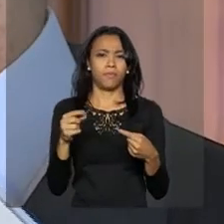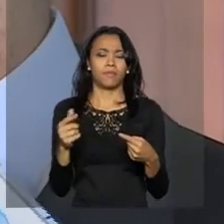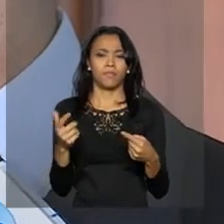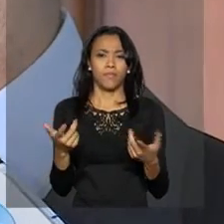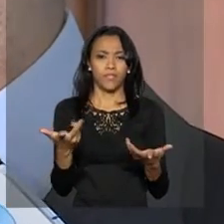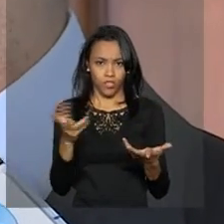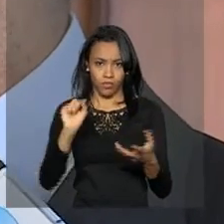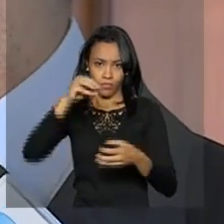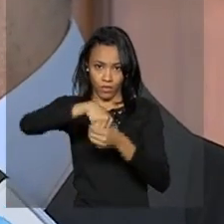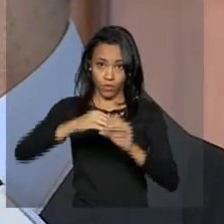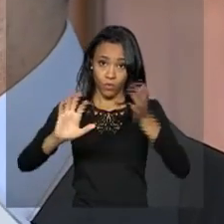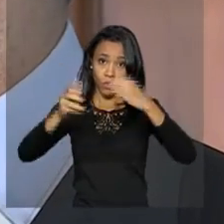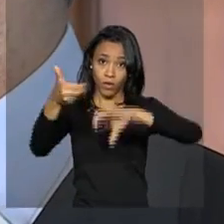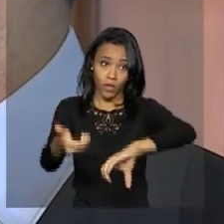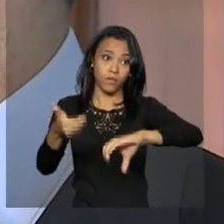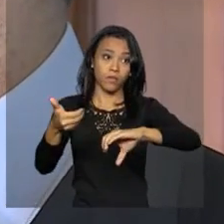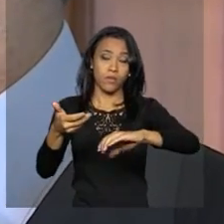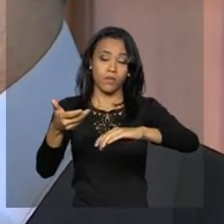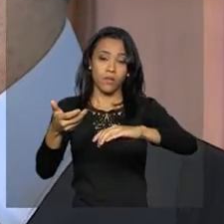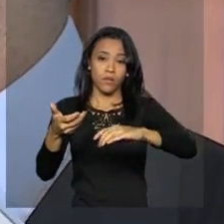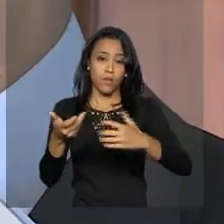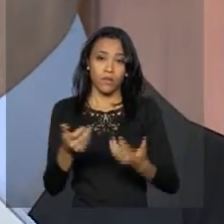no Congresso. E nós estamos tentando